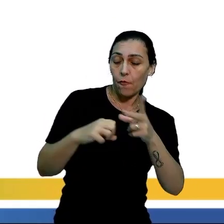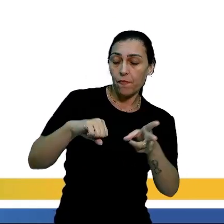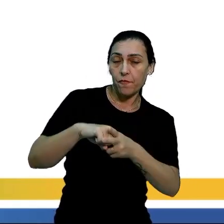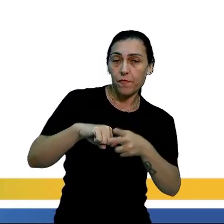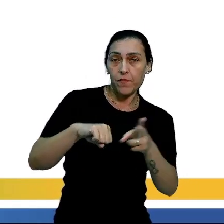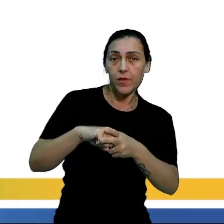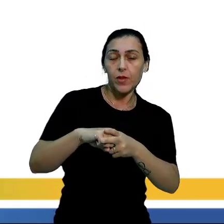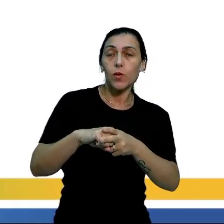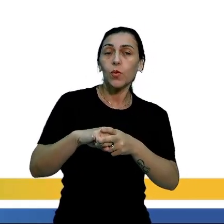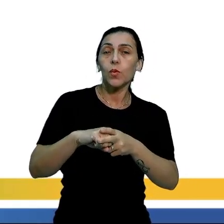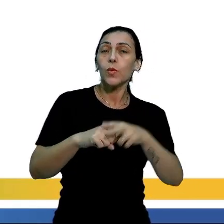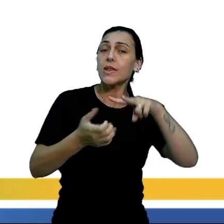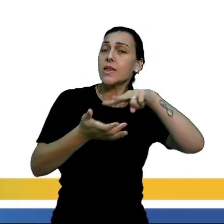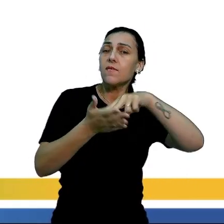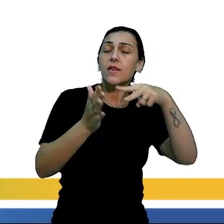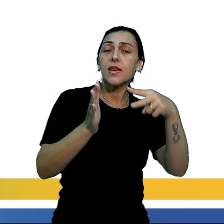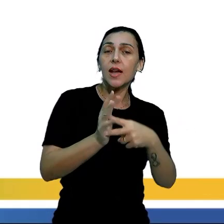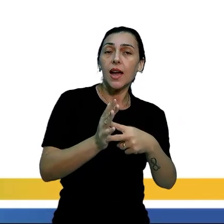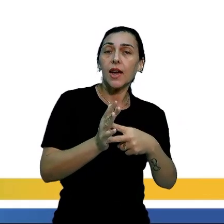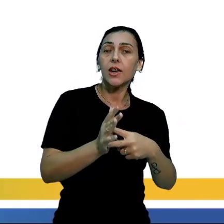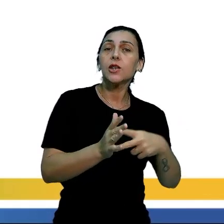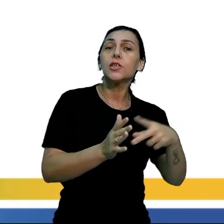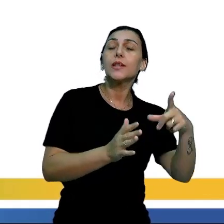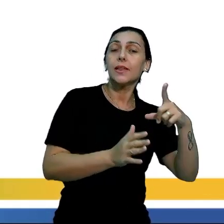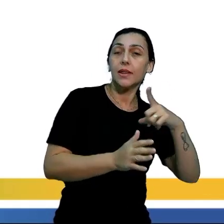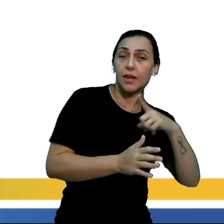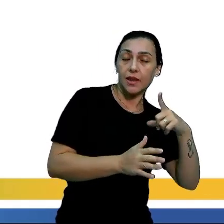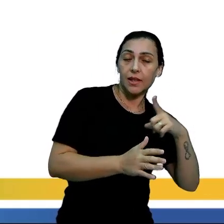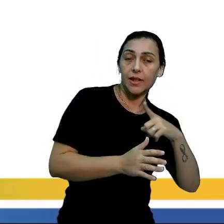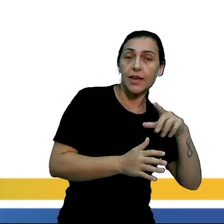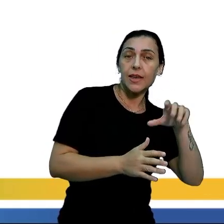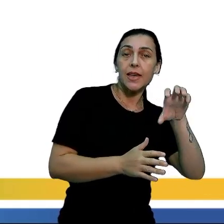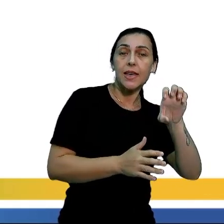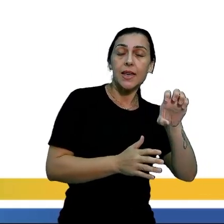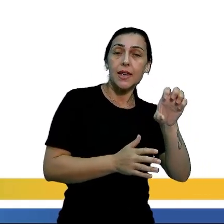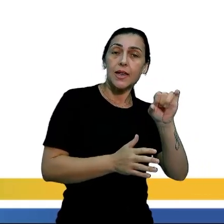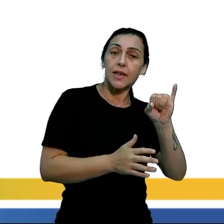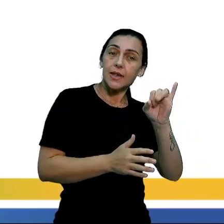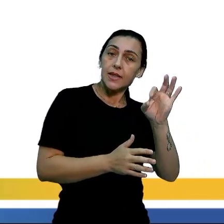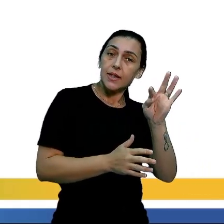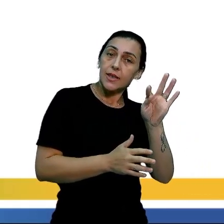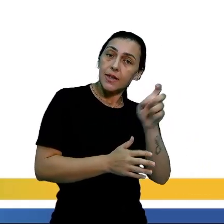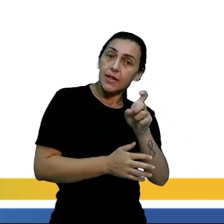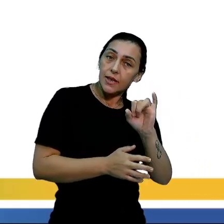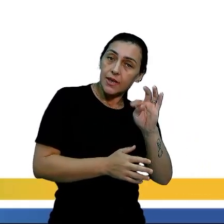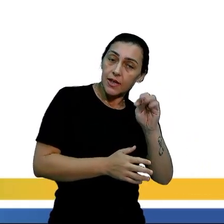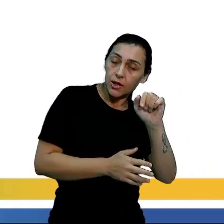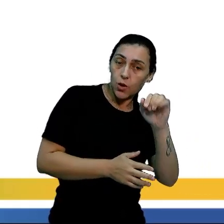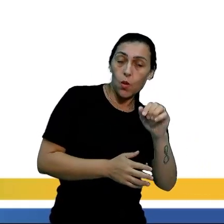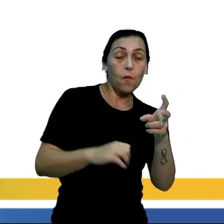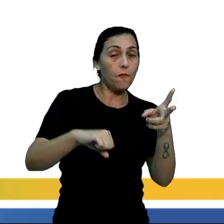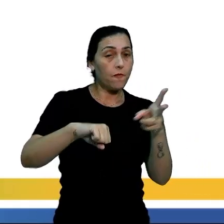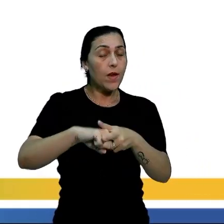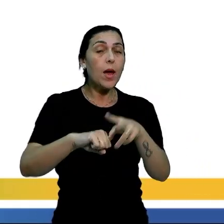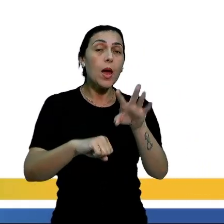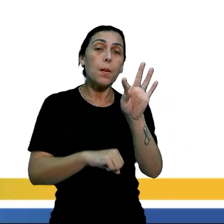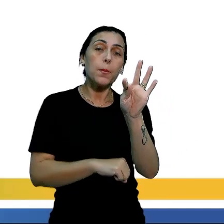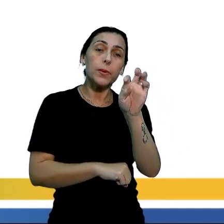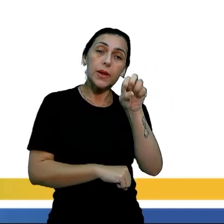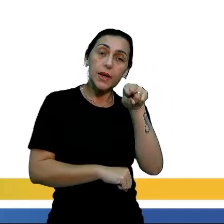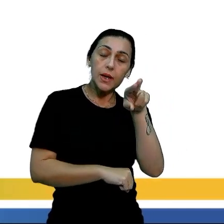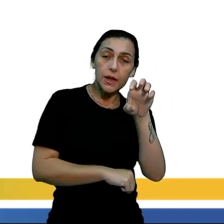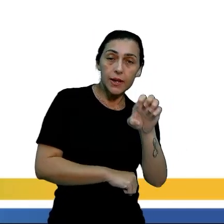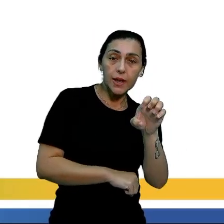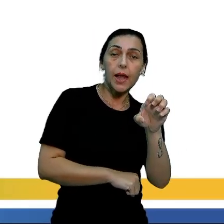no sentido de existir. E, gramaticalmente, na língua portuguesa, isso não é correto, né? O verbo tener, ele dá a ideia